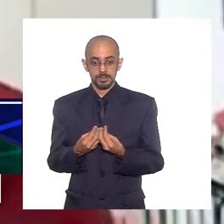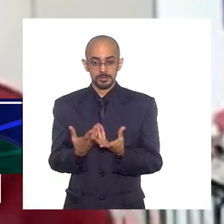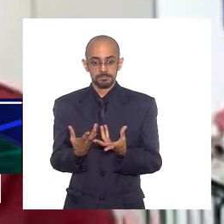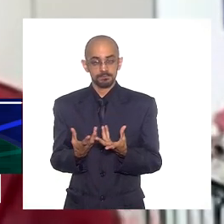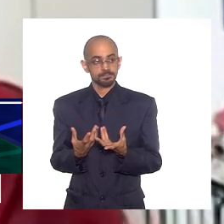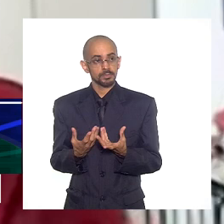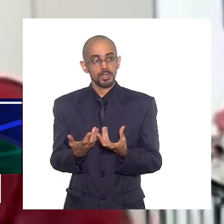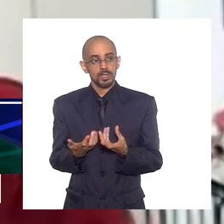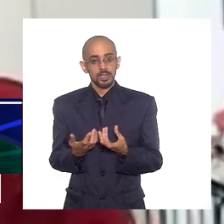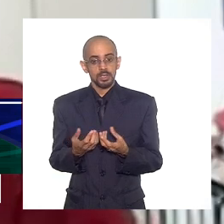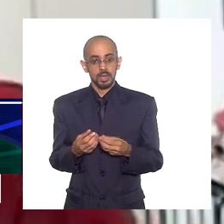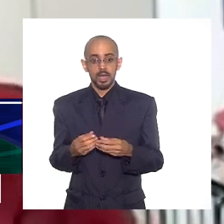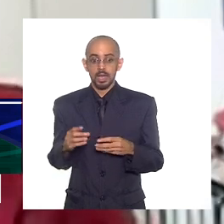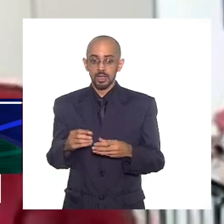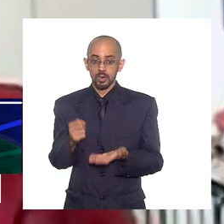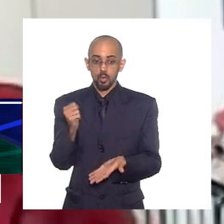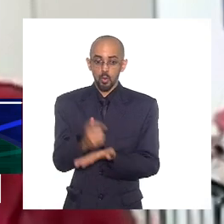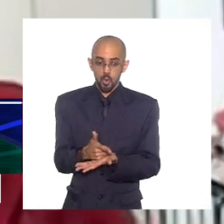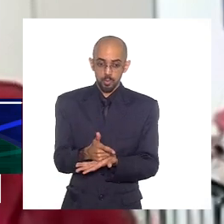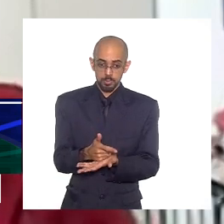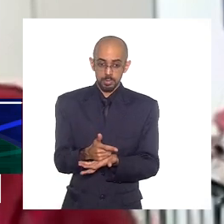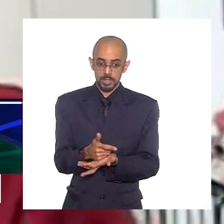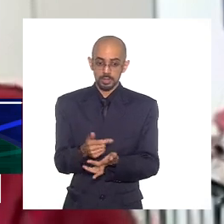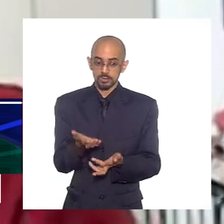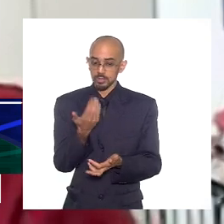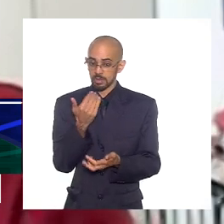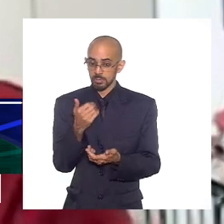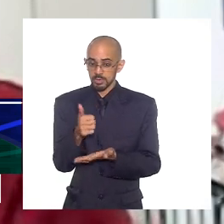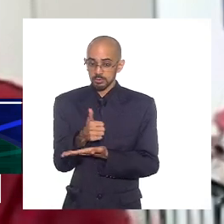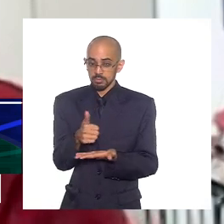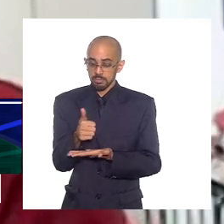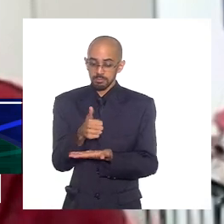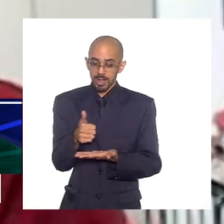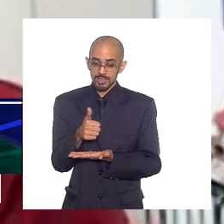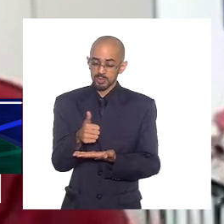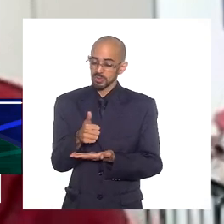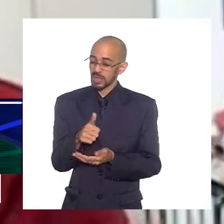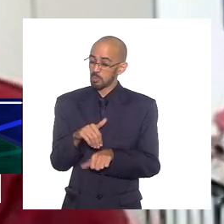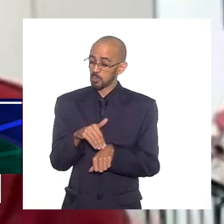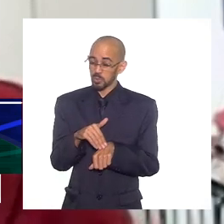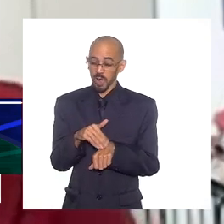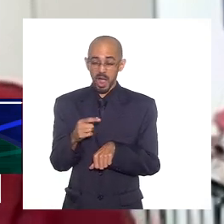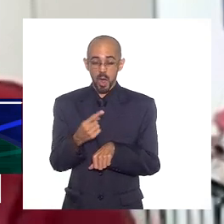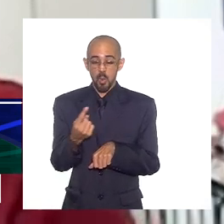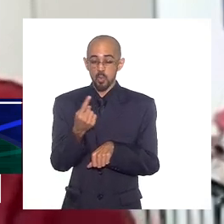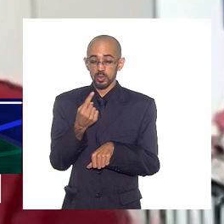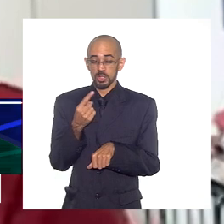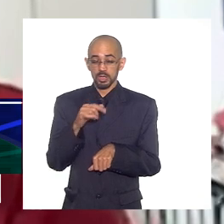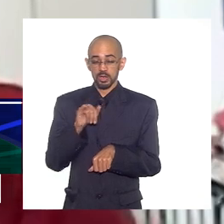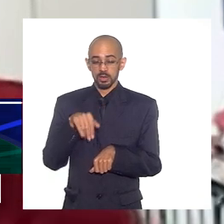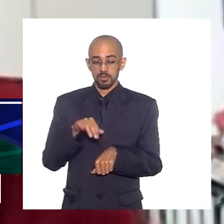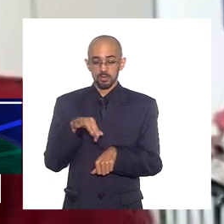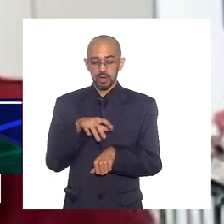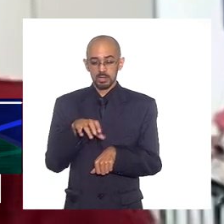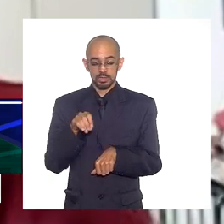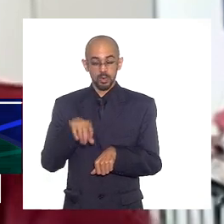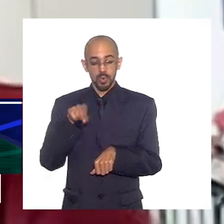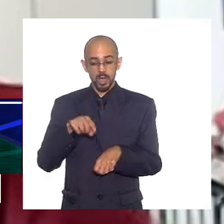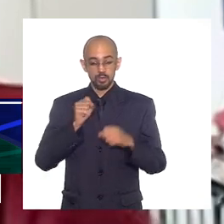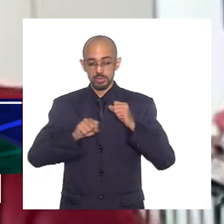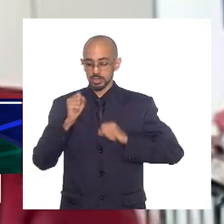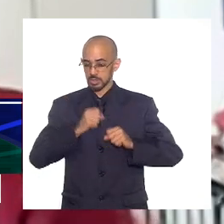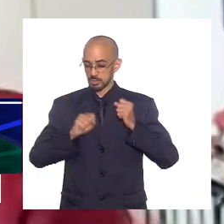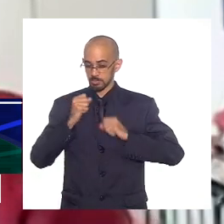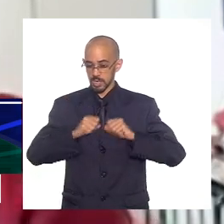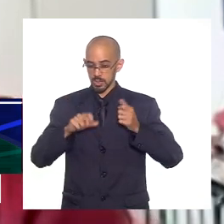na composição da cesta básica, está muito alta a inflação. Então, a situação dos servidores é muito desesperadora. E a